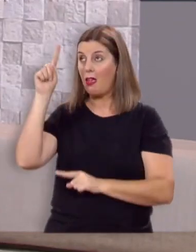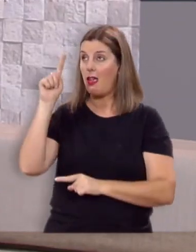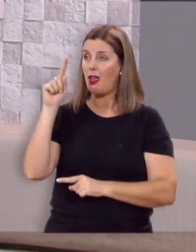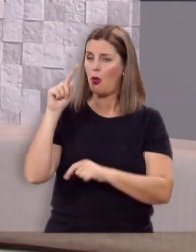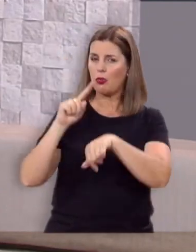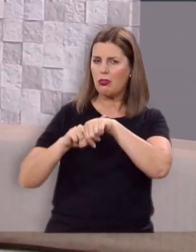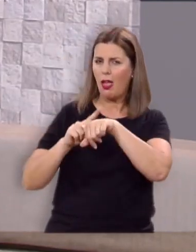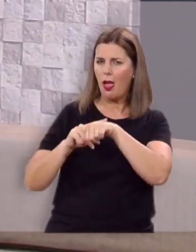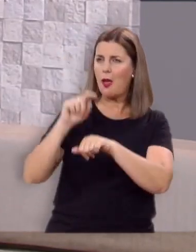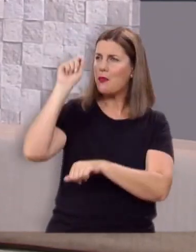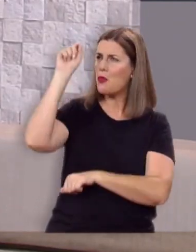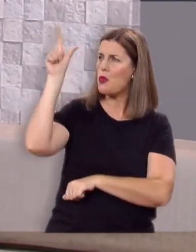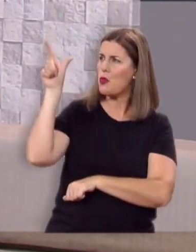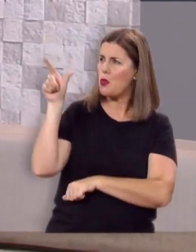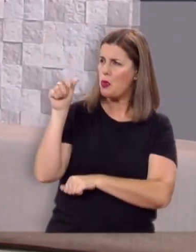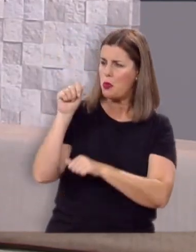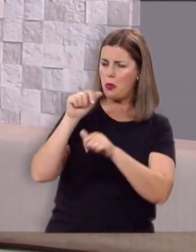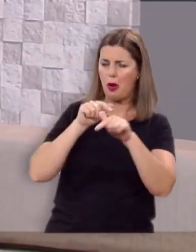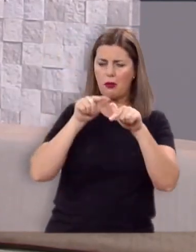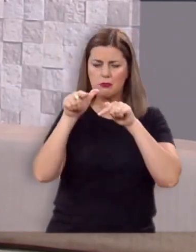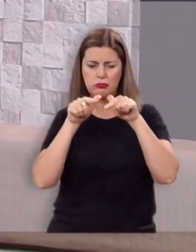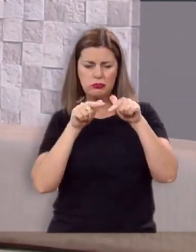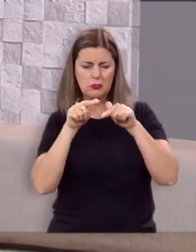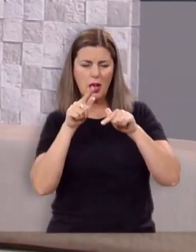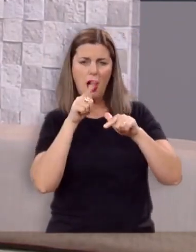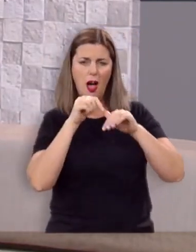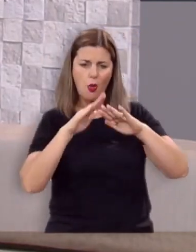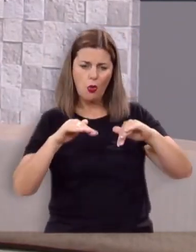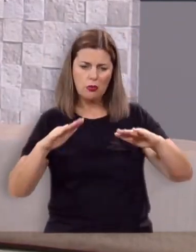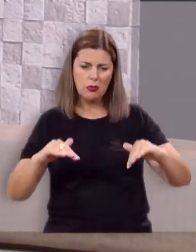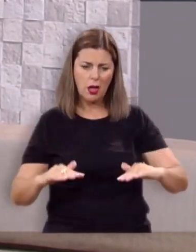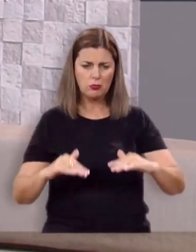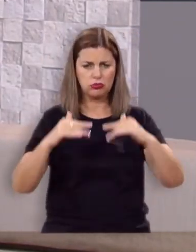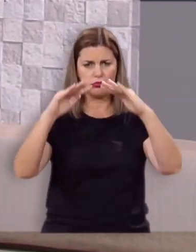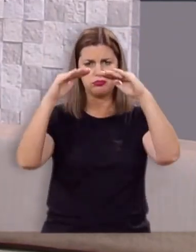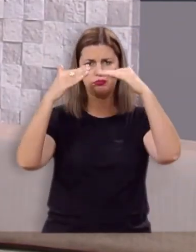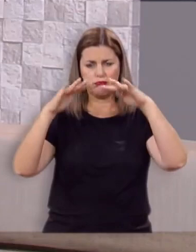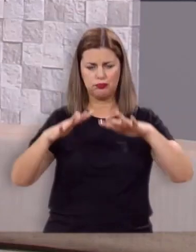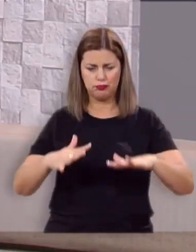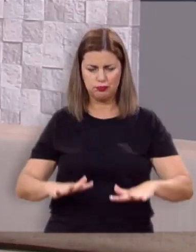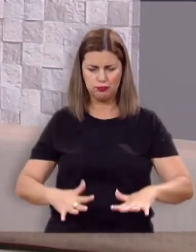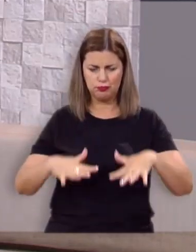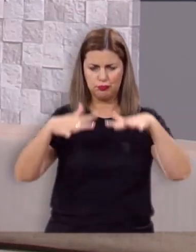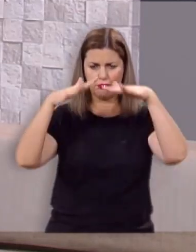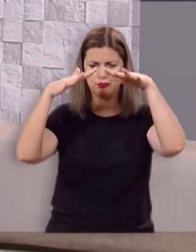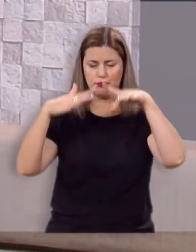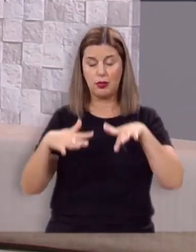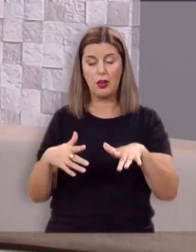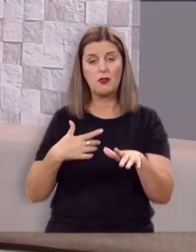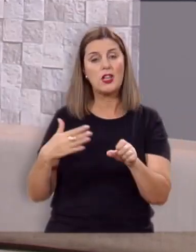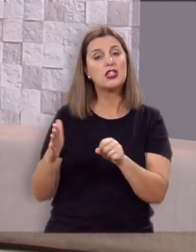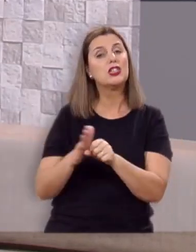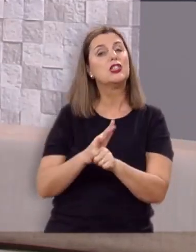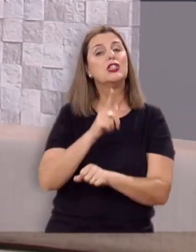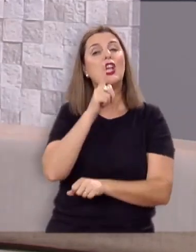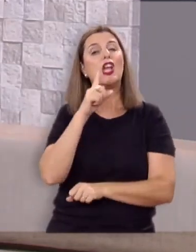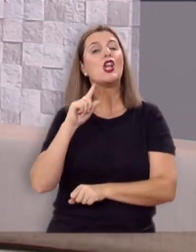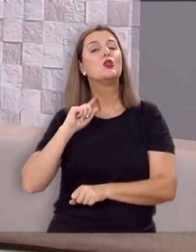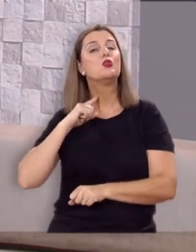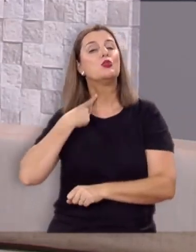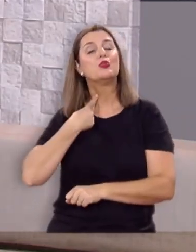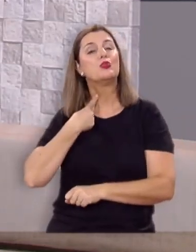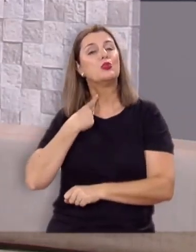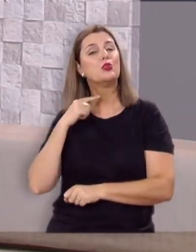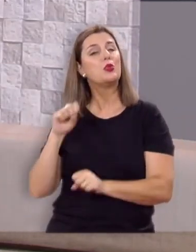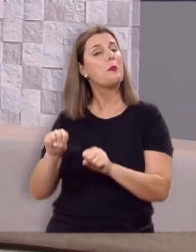Porque são as fases da Lua que produzem as marés dos oceanos, e se não houvesse as marés dos oceanos, as nossas praias se encheriam de lixo e a vida